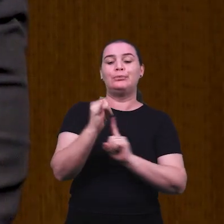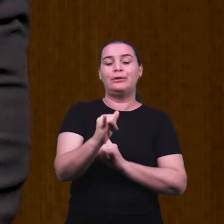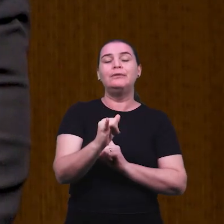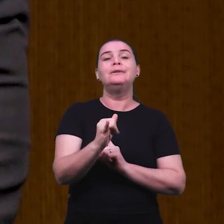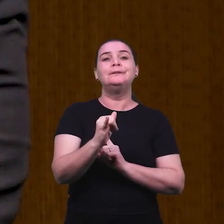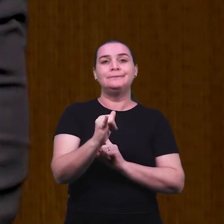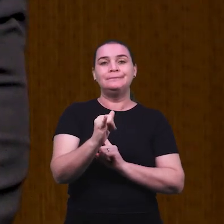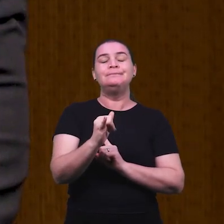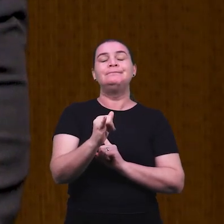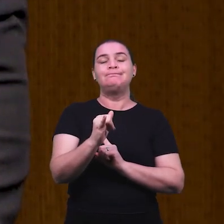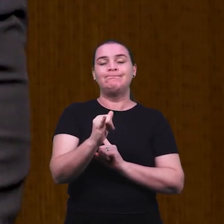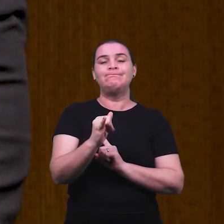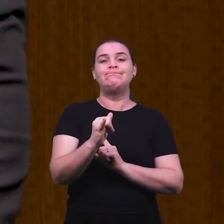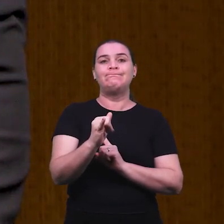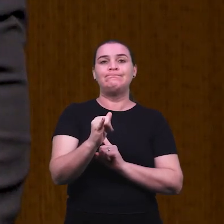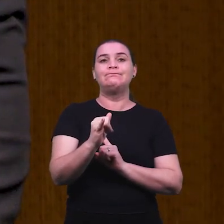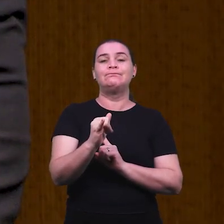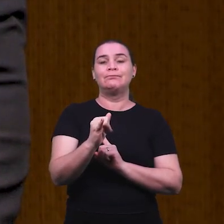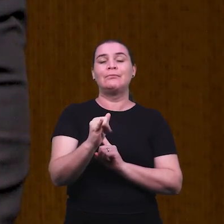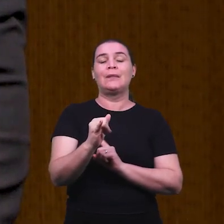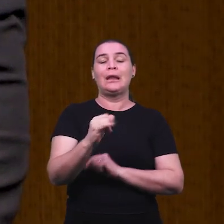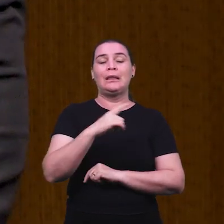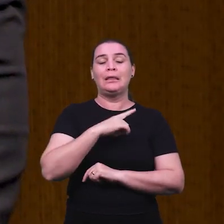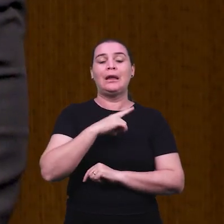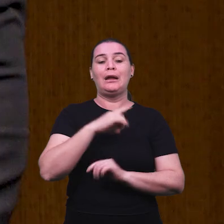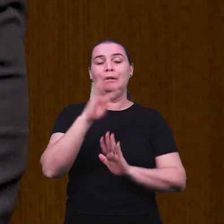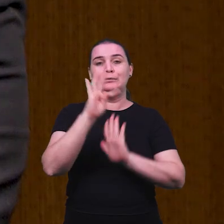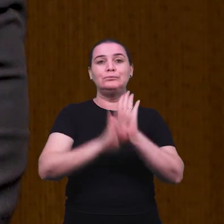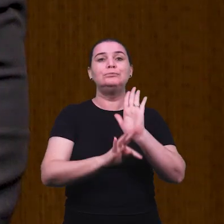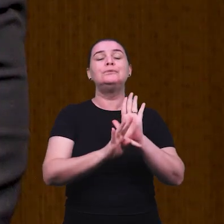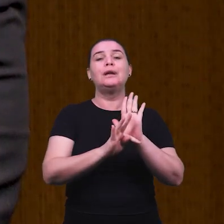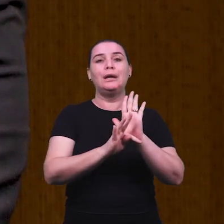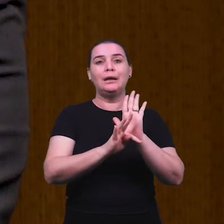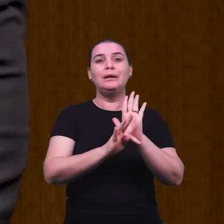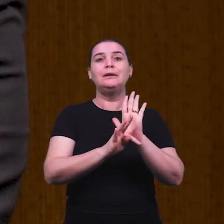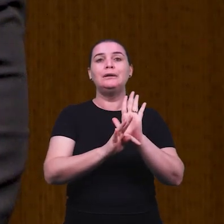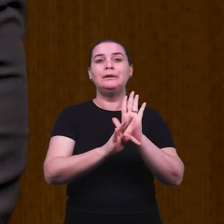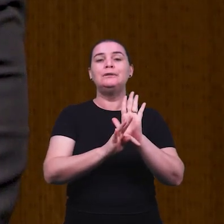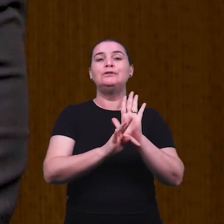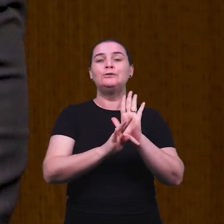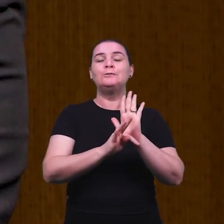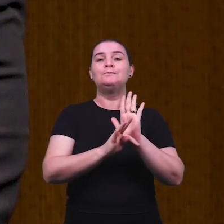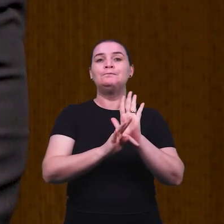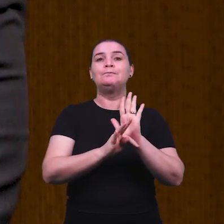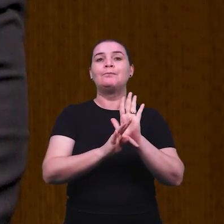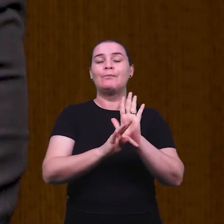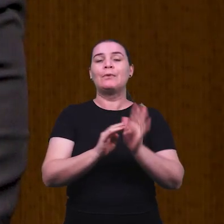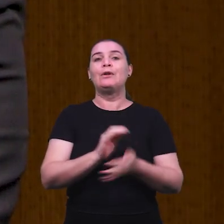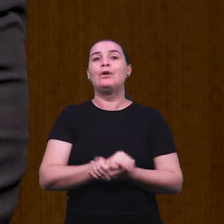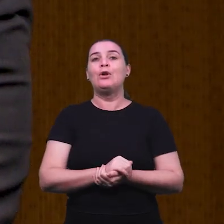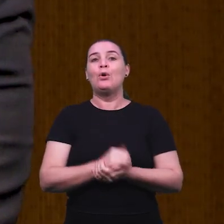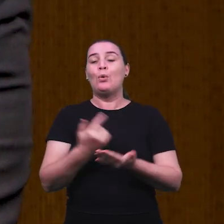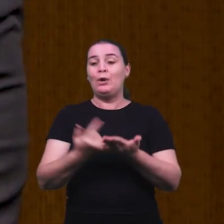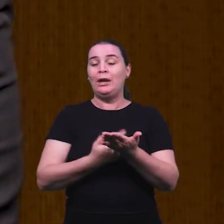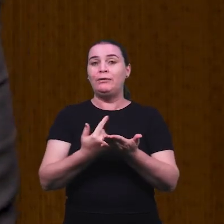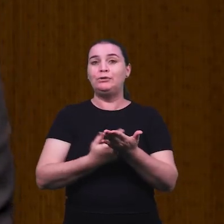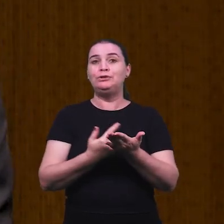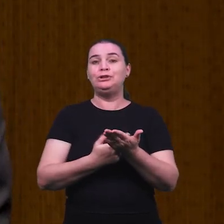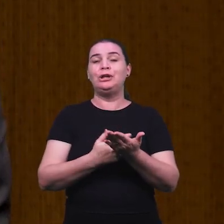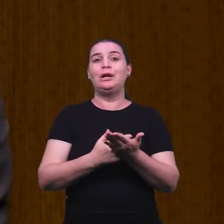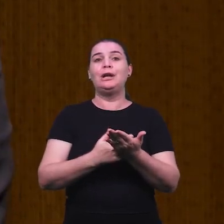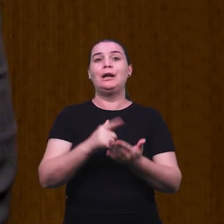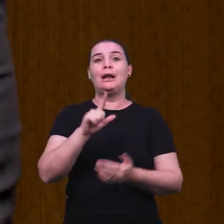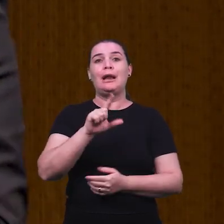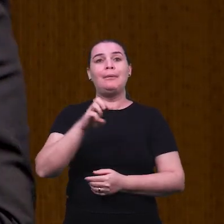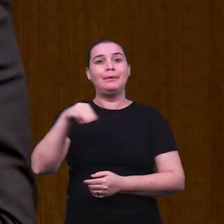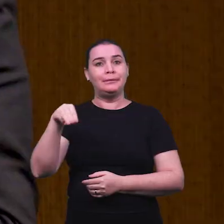um texto, um livro todo lamentando, né, que é o livro de Lamentações de